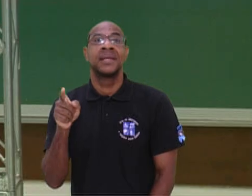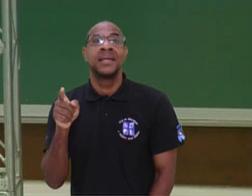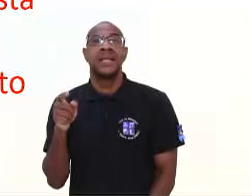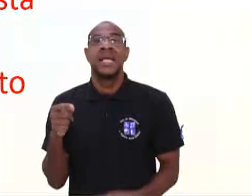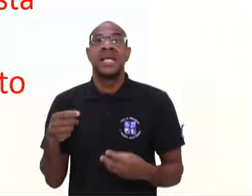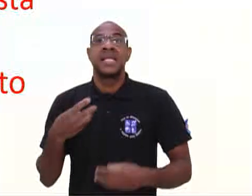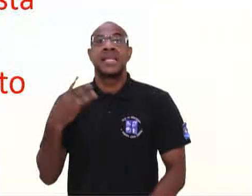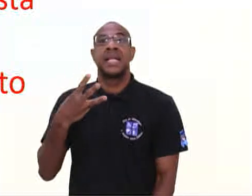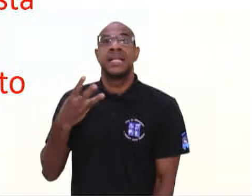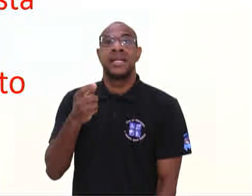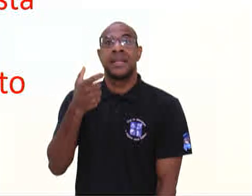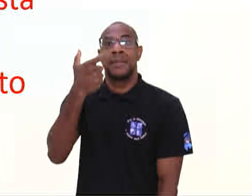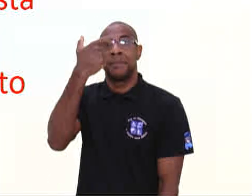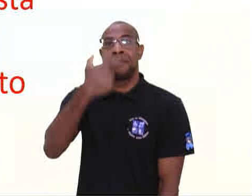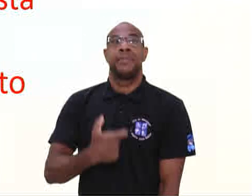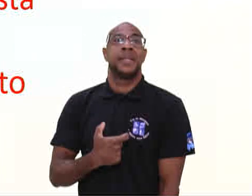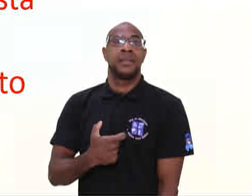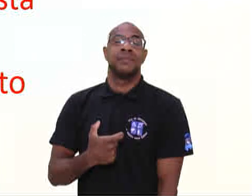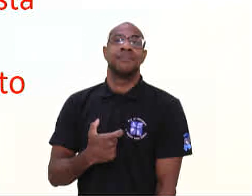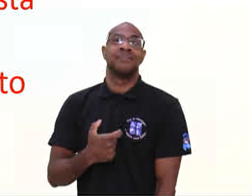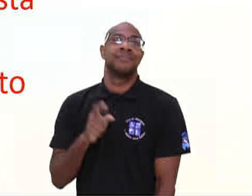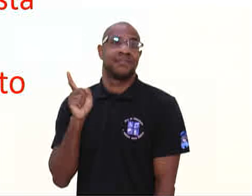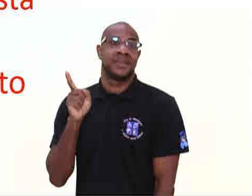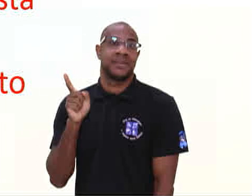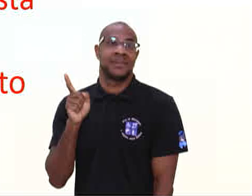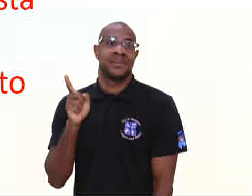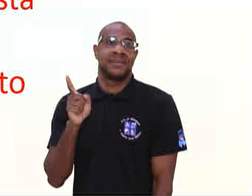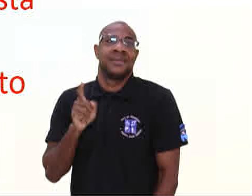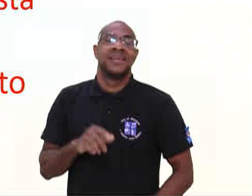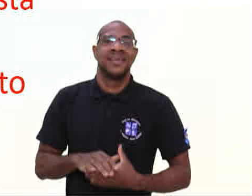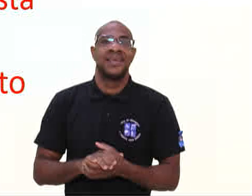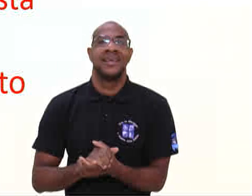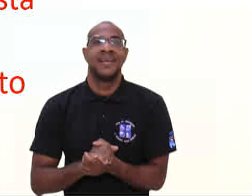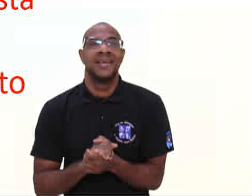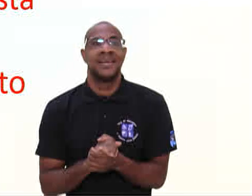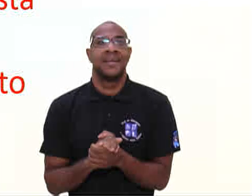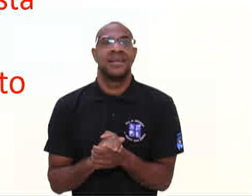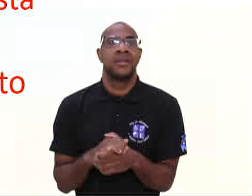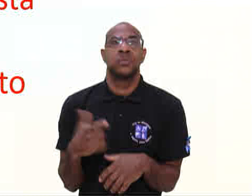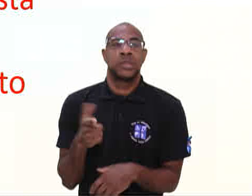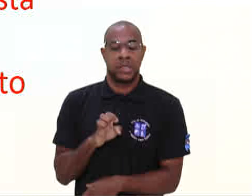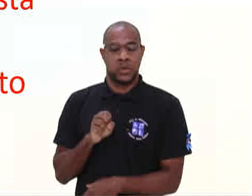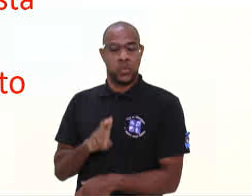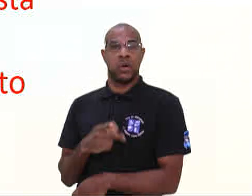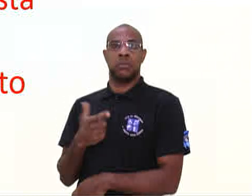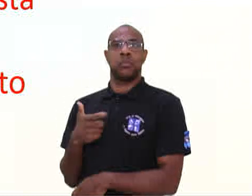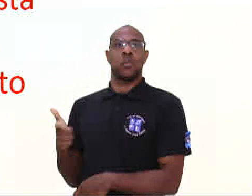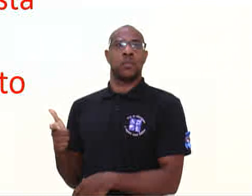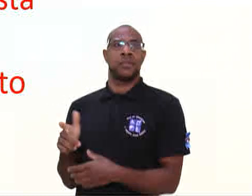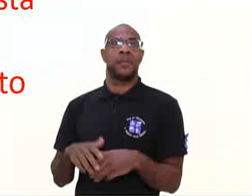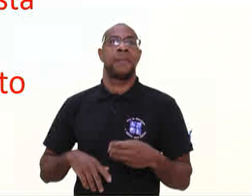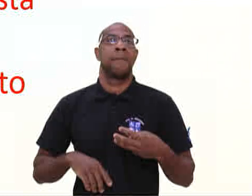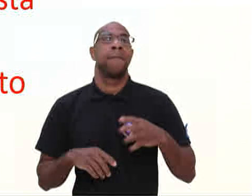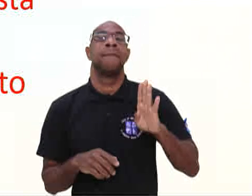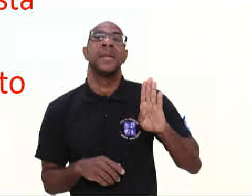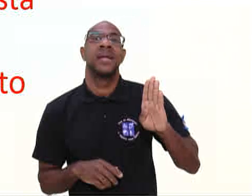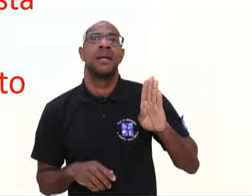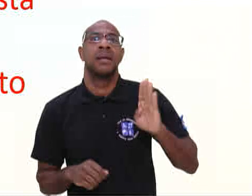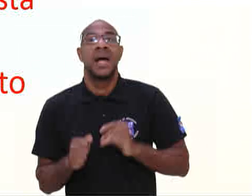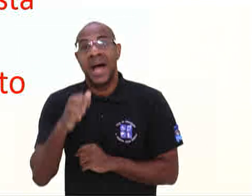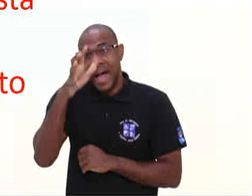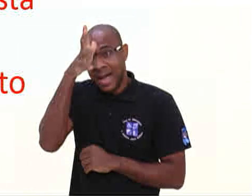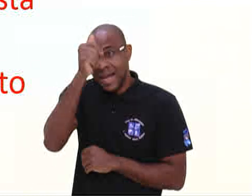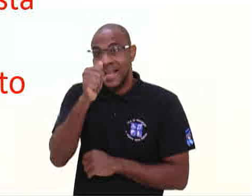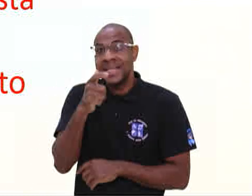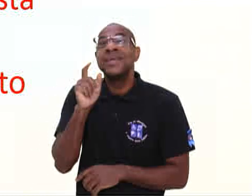observa isso pela conjugação verbal mesmo, né? Não há um eu narrando a história. Letra B, a galinha de